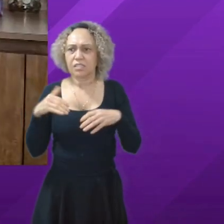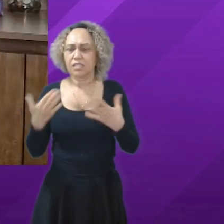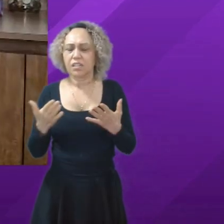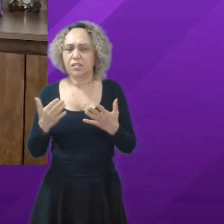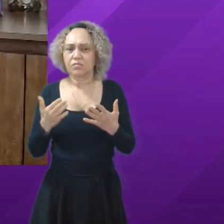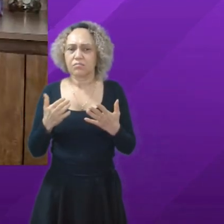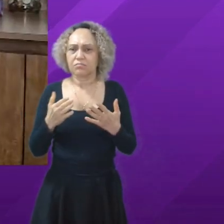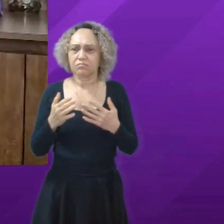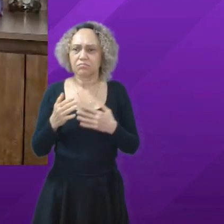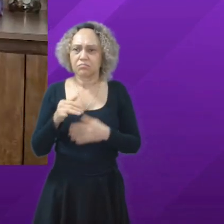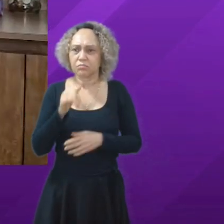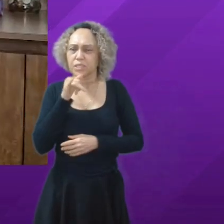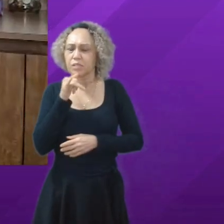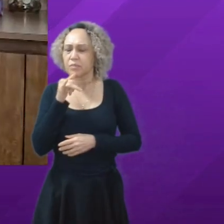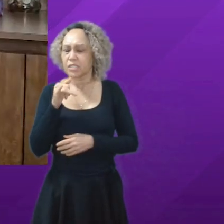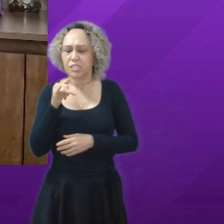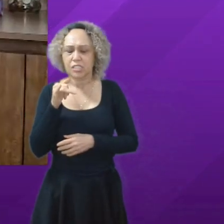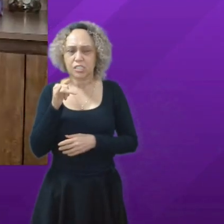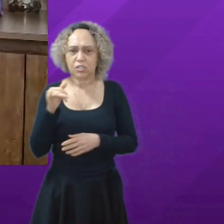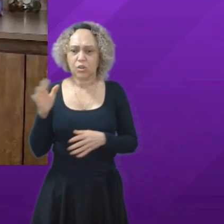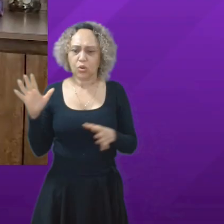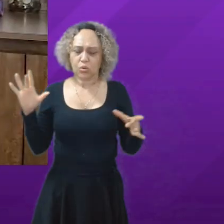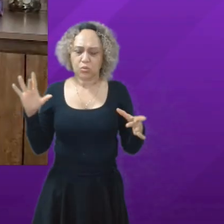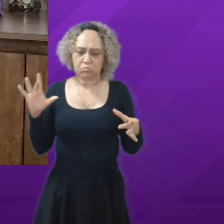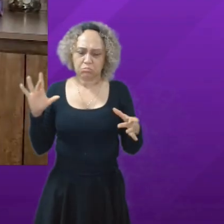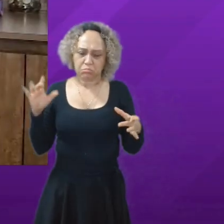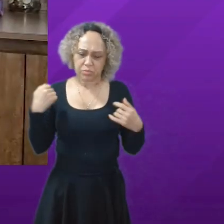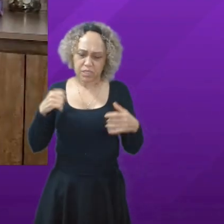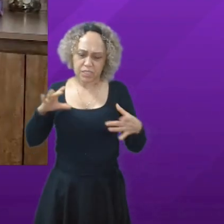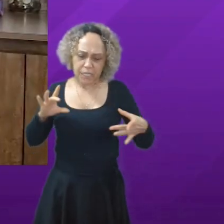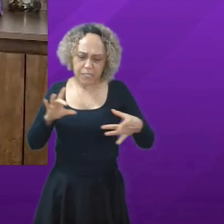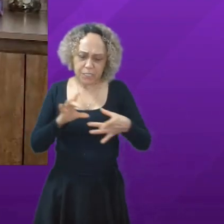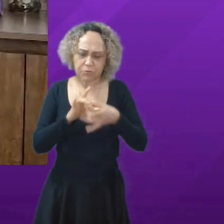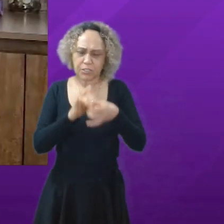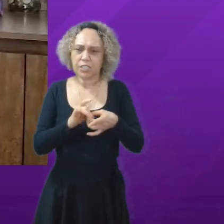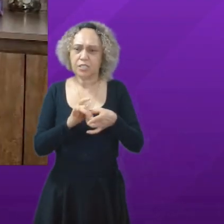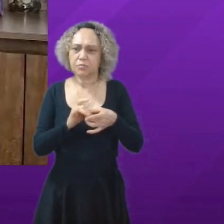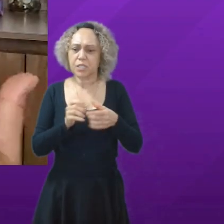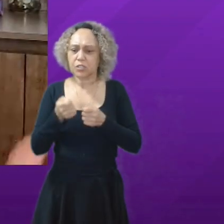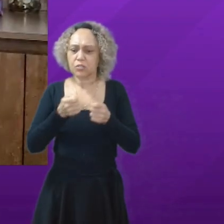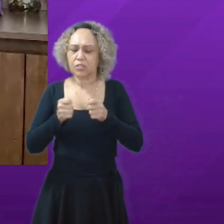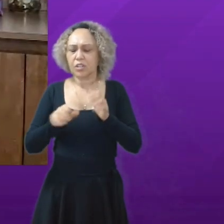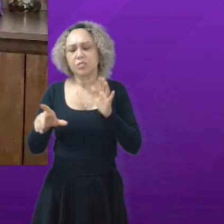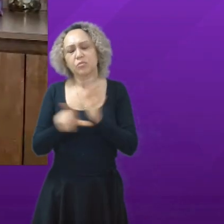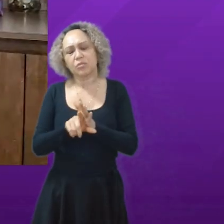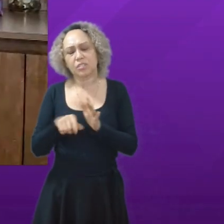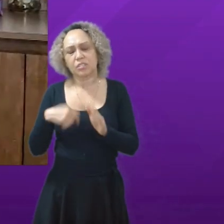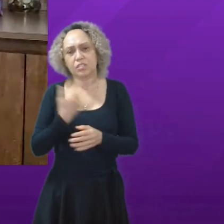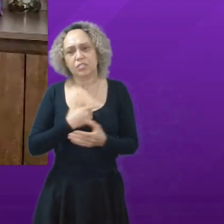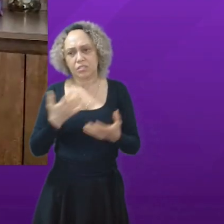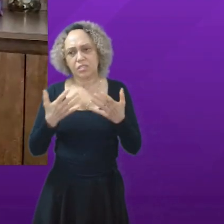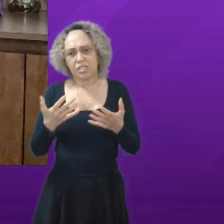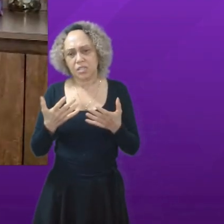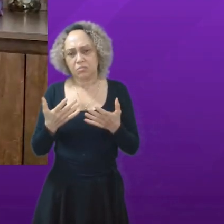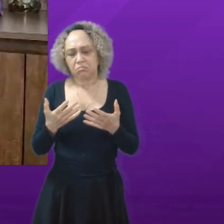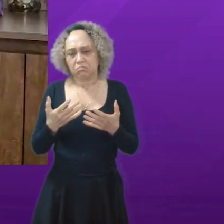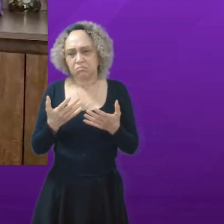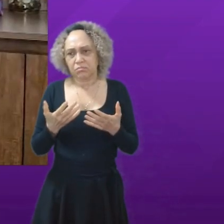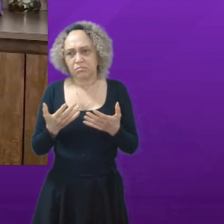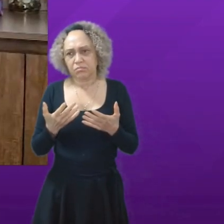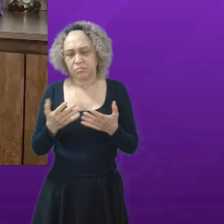para conseguir construir quais são as políticas que a gente quer, a gente não avança muito, porque